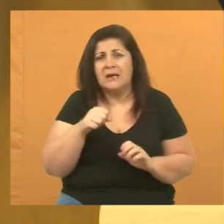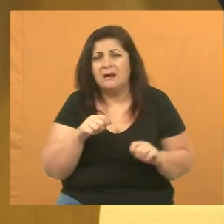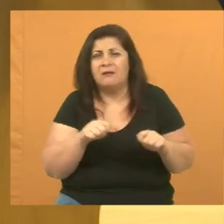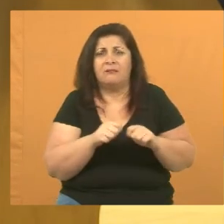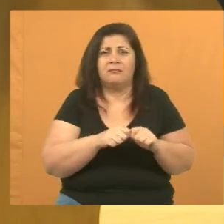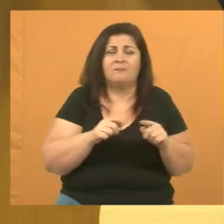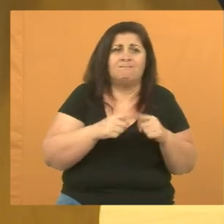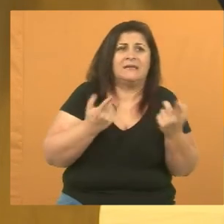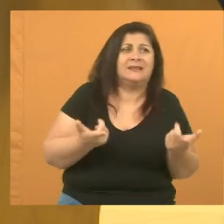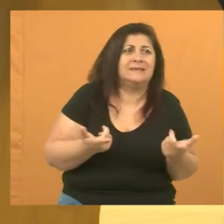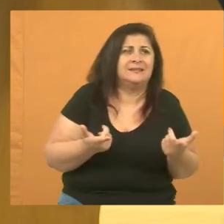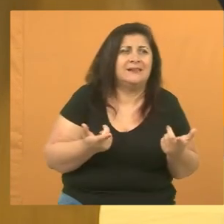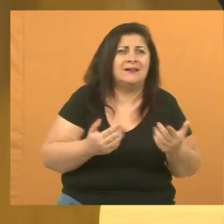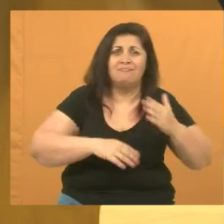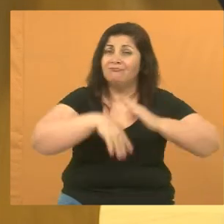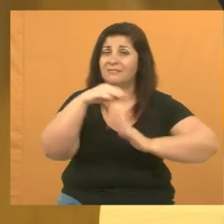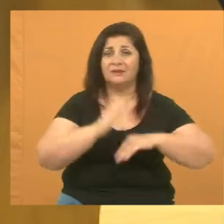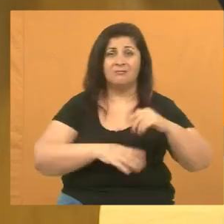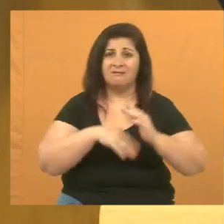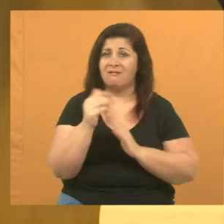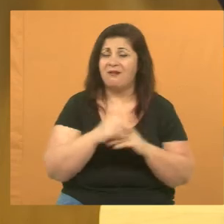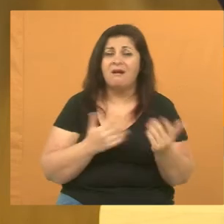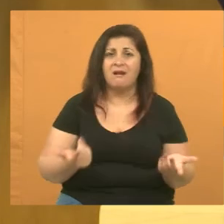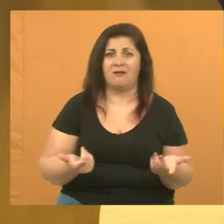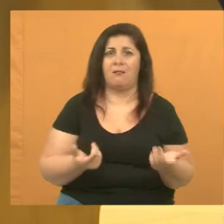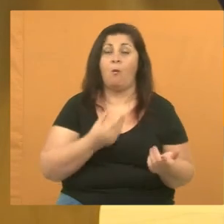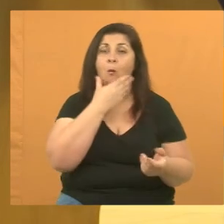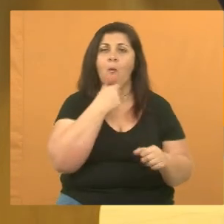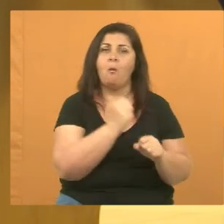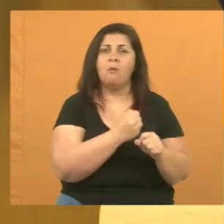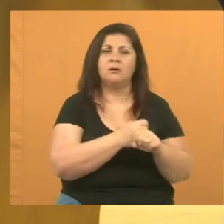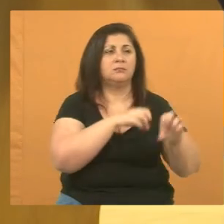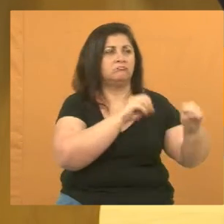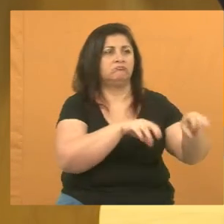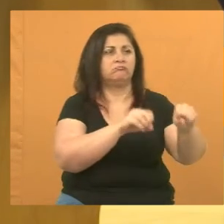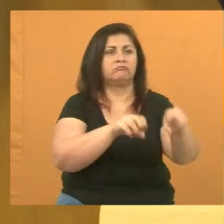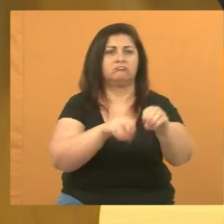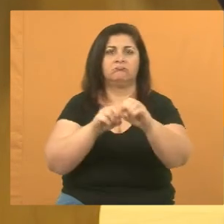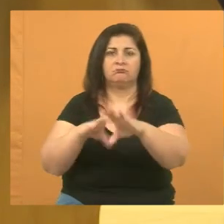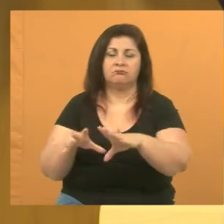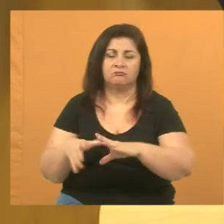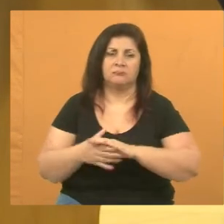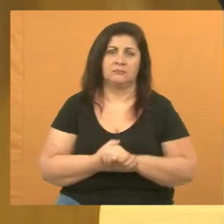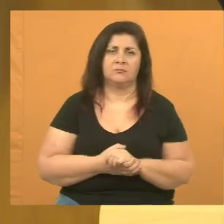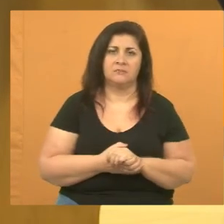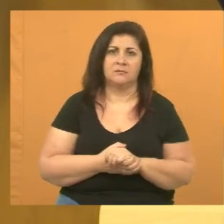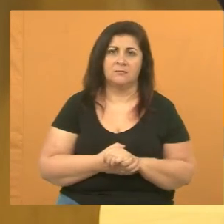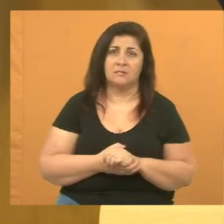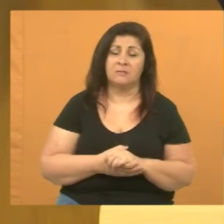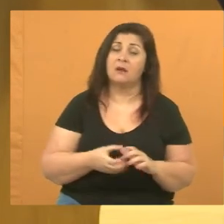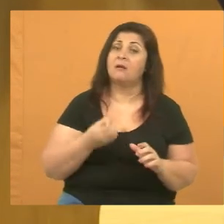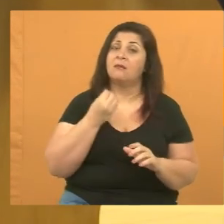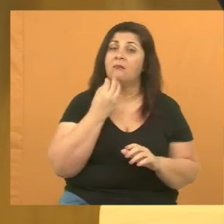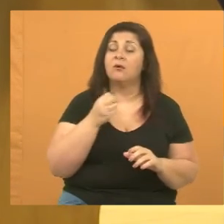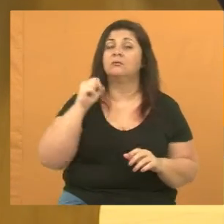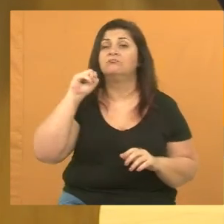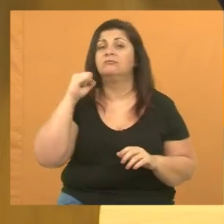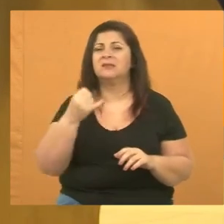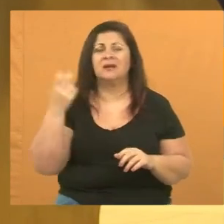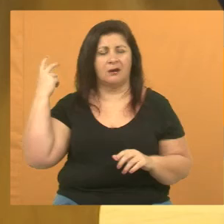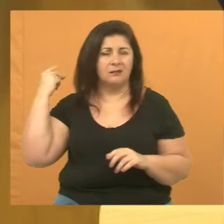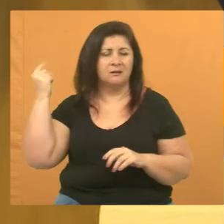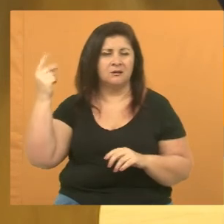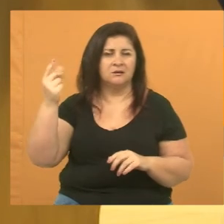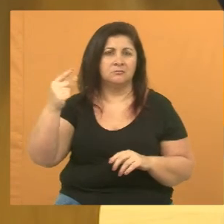forma praticamente artesanal. Eram os pedreiros que orientavam aquela construção. Que bom seria se já